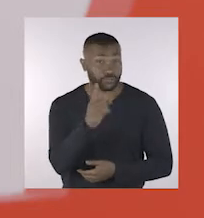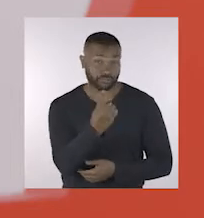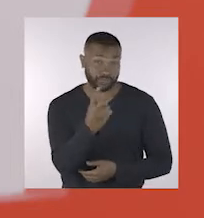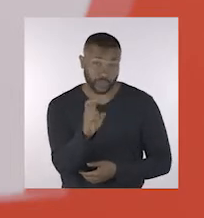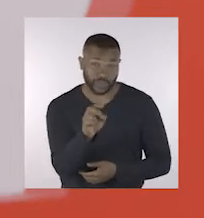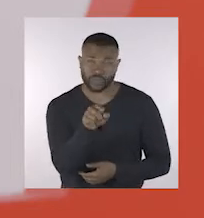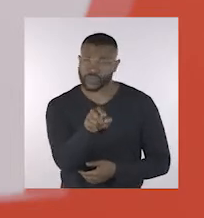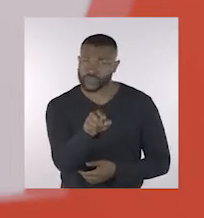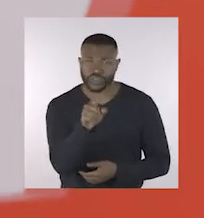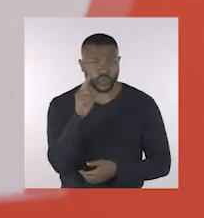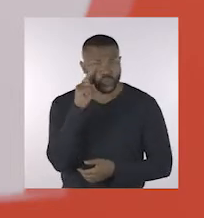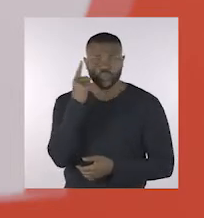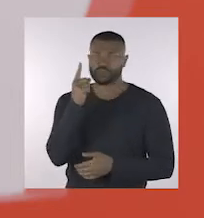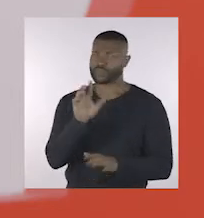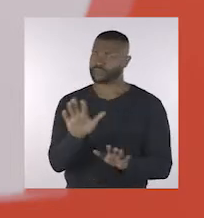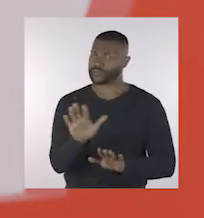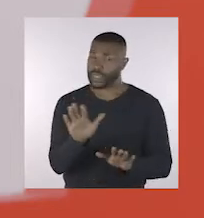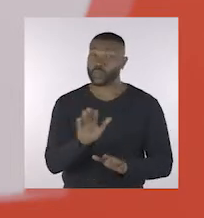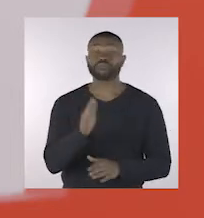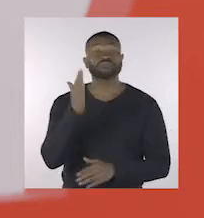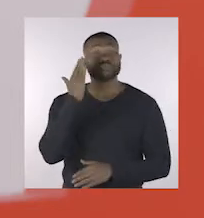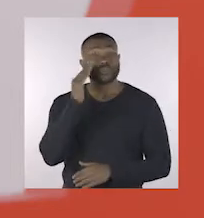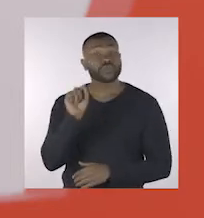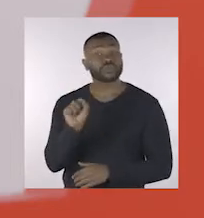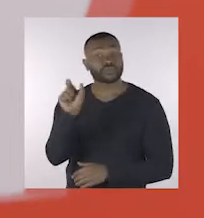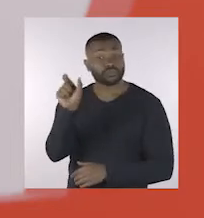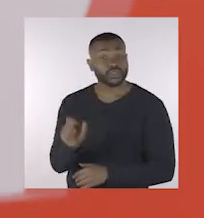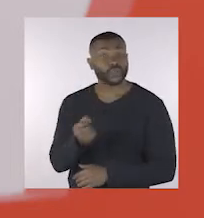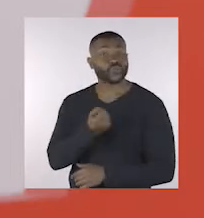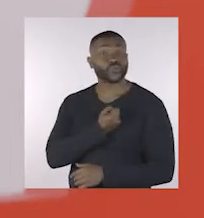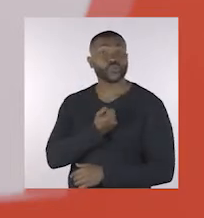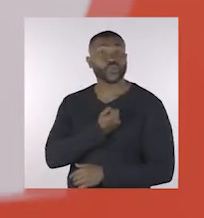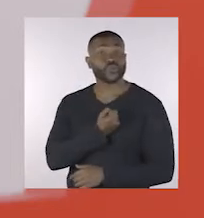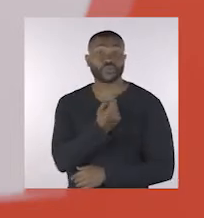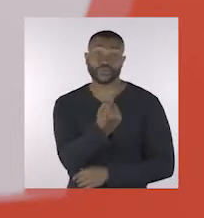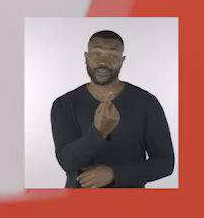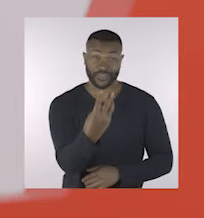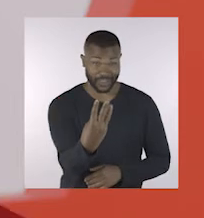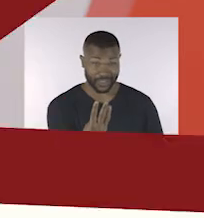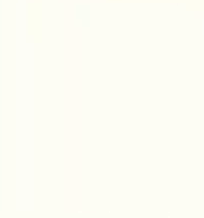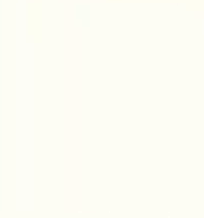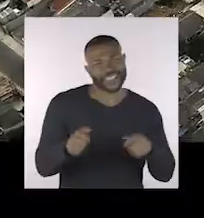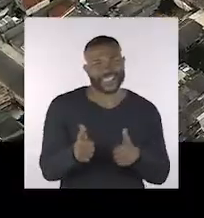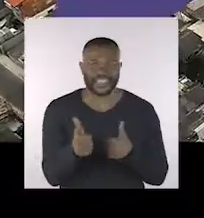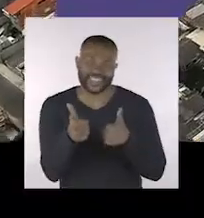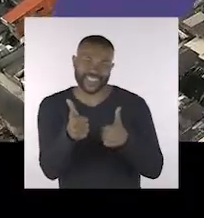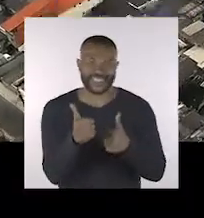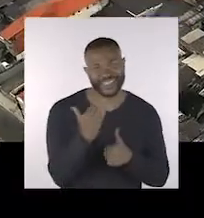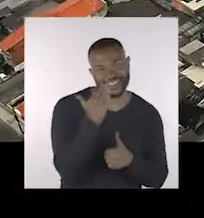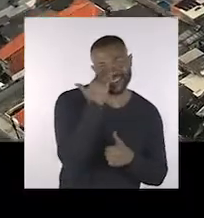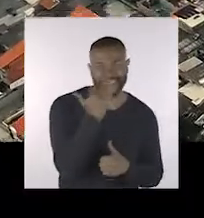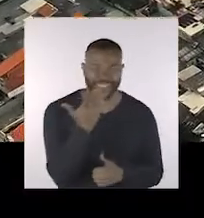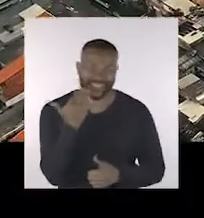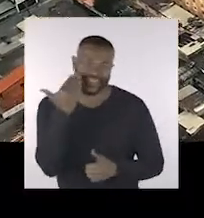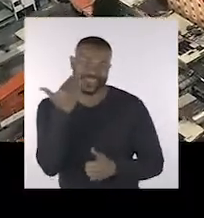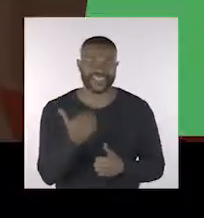15 você não tenha mais nenhuma dúvida sobre qual número apertar é 13